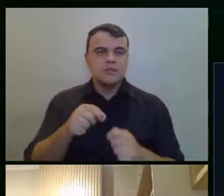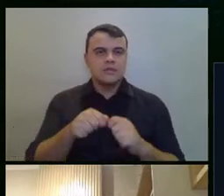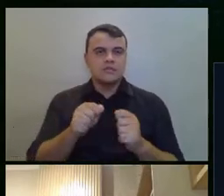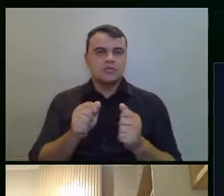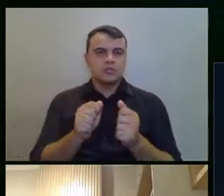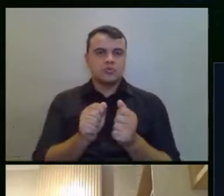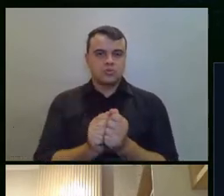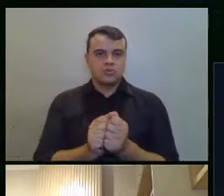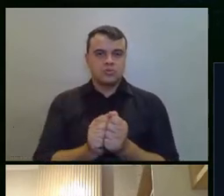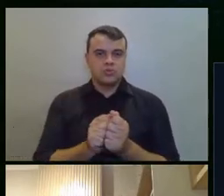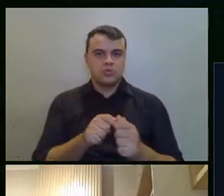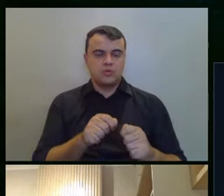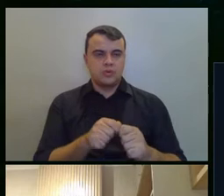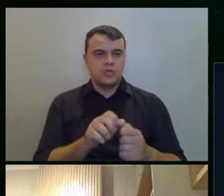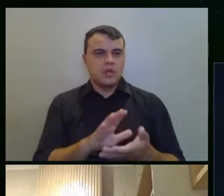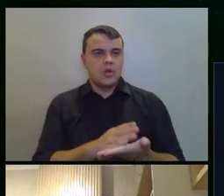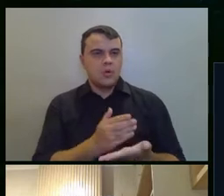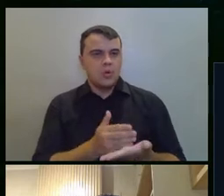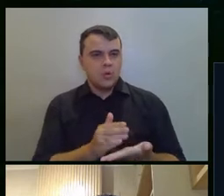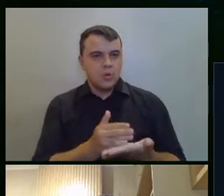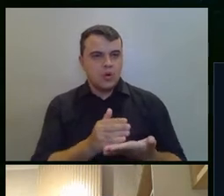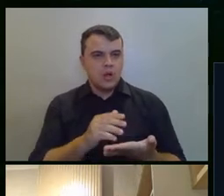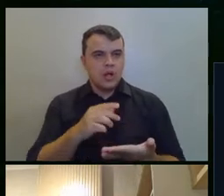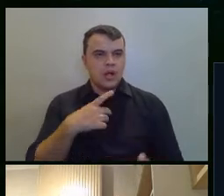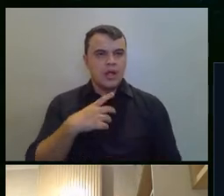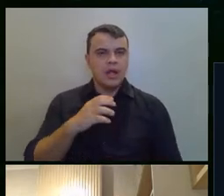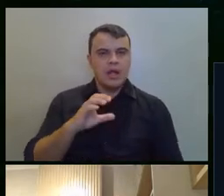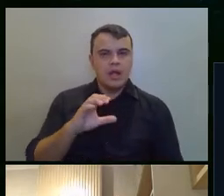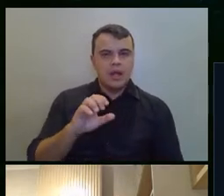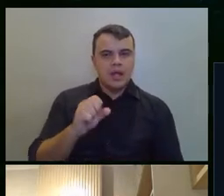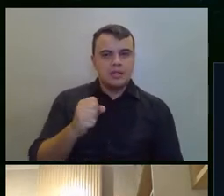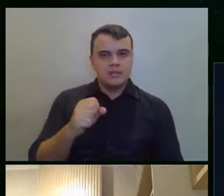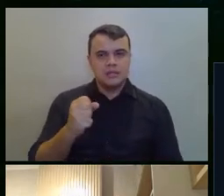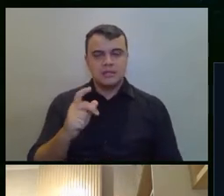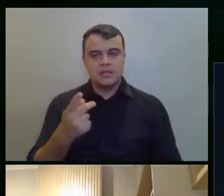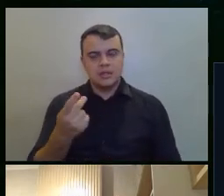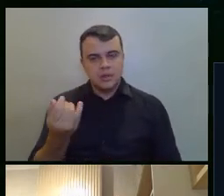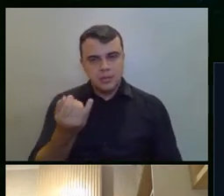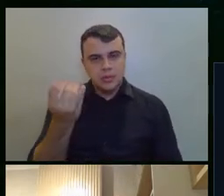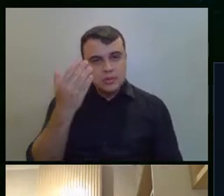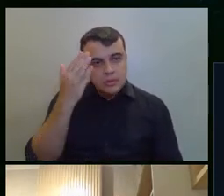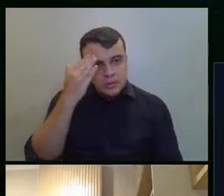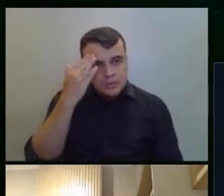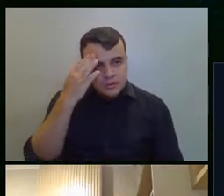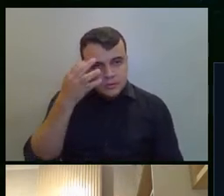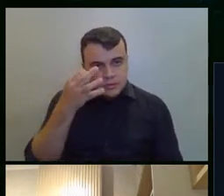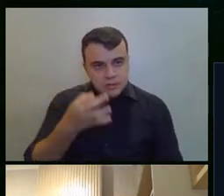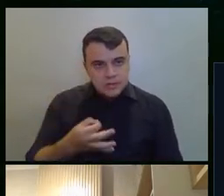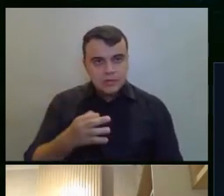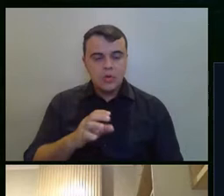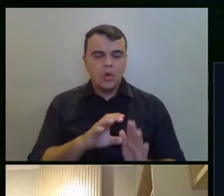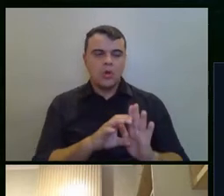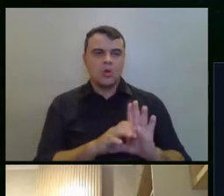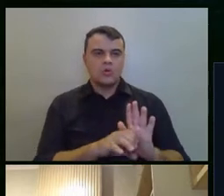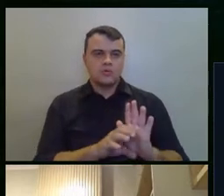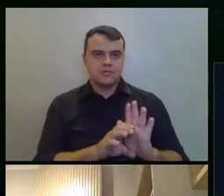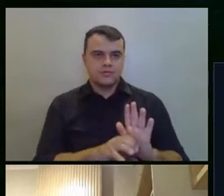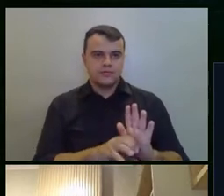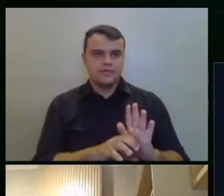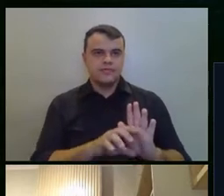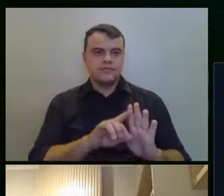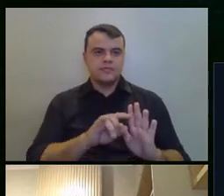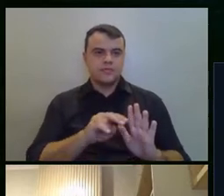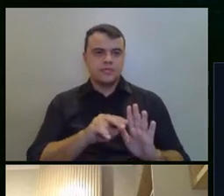do fazendo algum trabalhar com SSH é super importante que você entenda muito conceitos sobre o